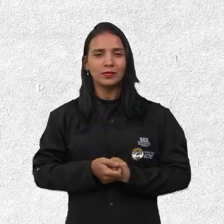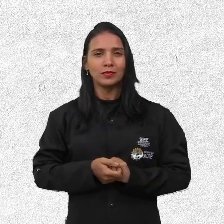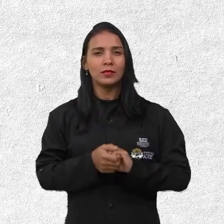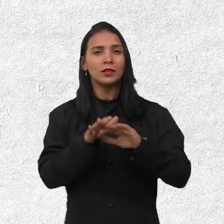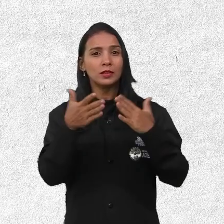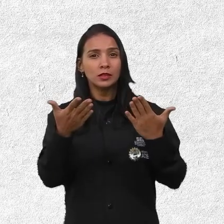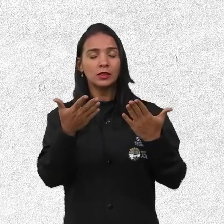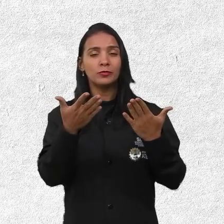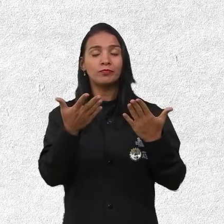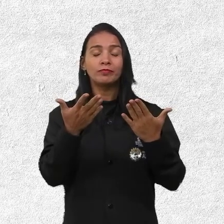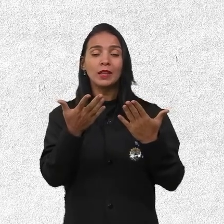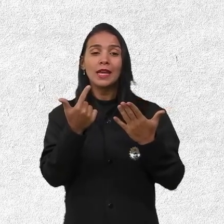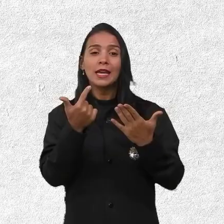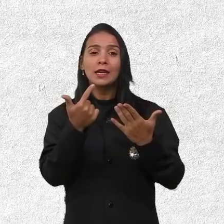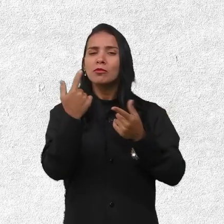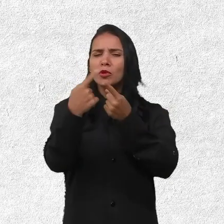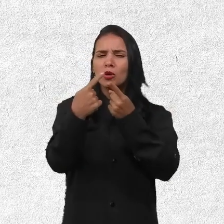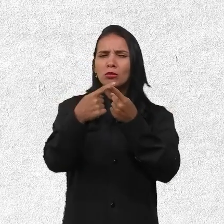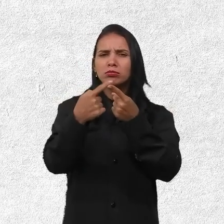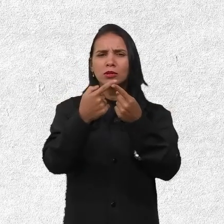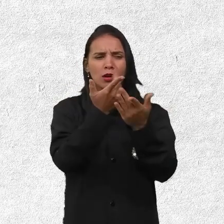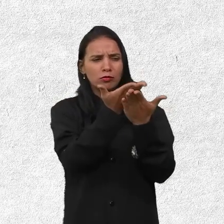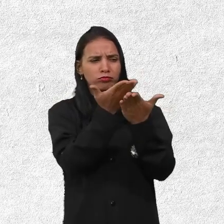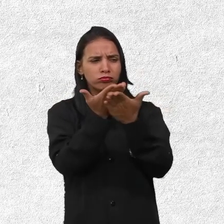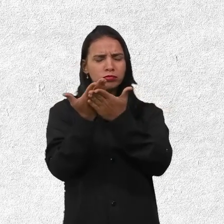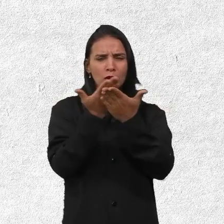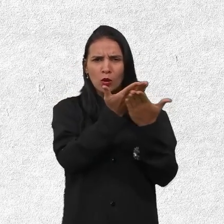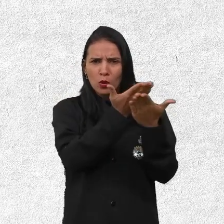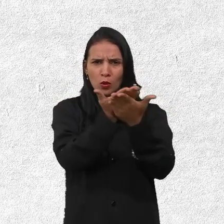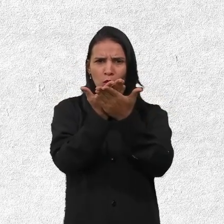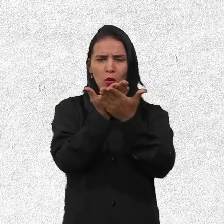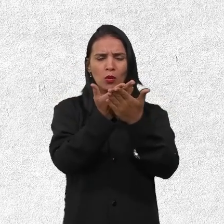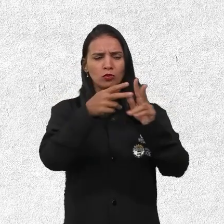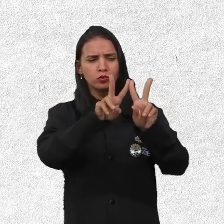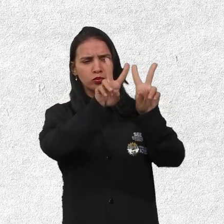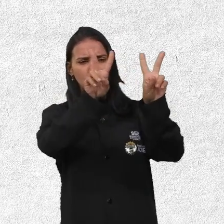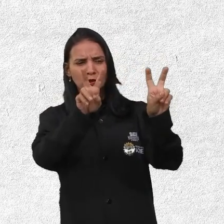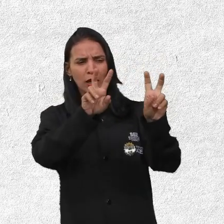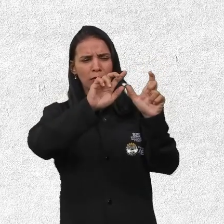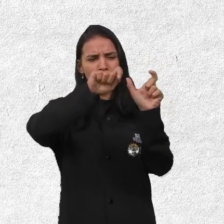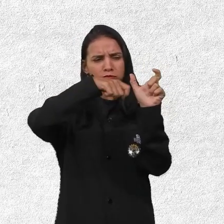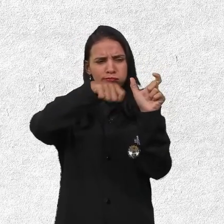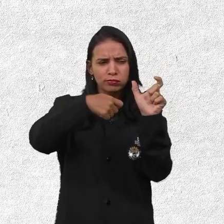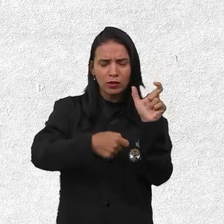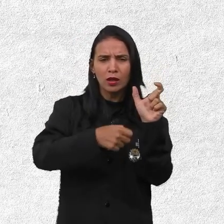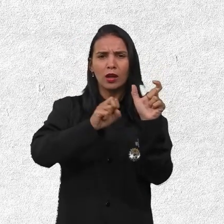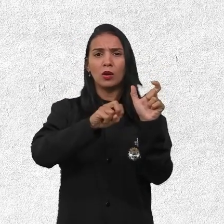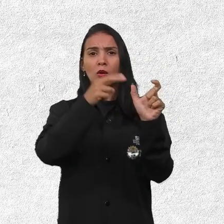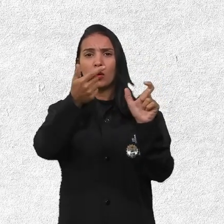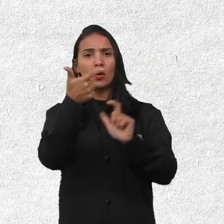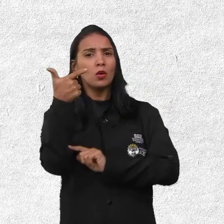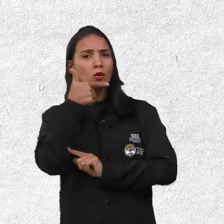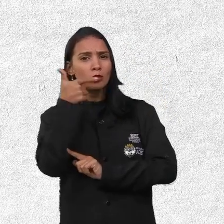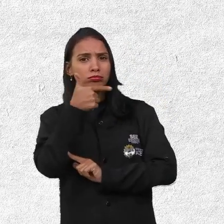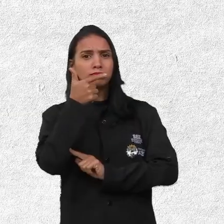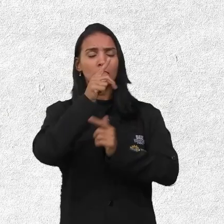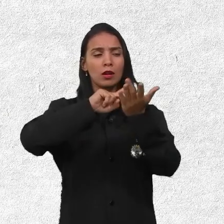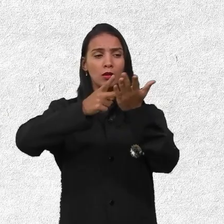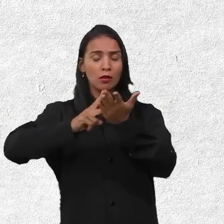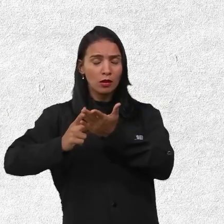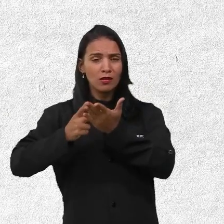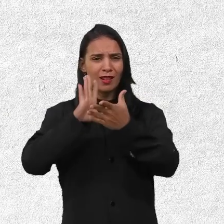Nesse sentido, por que estudar a polissemia, o humor de duplo sentido, é importante na língua portuguesa? Porque